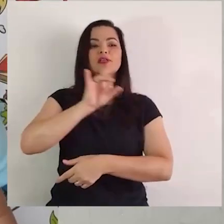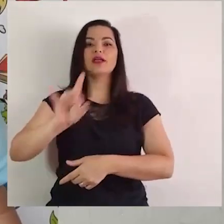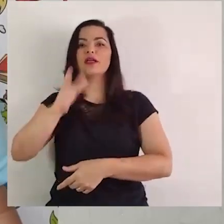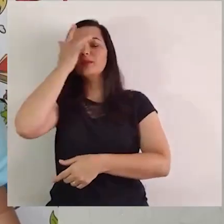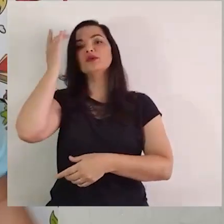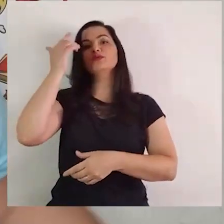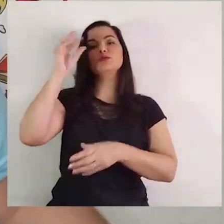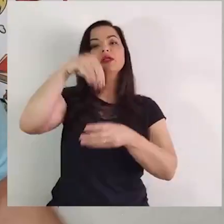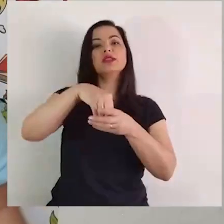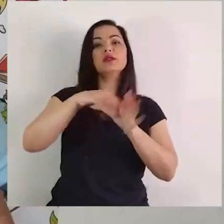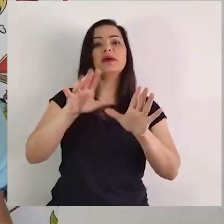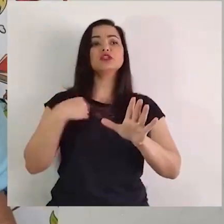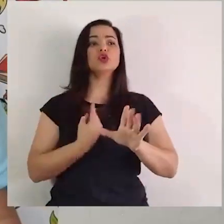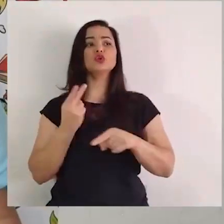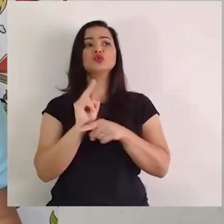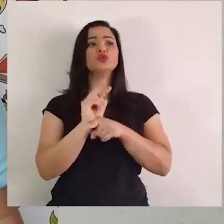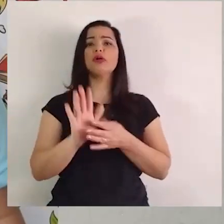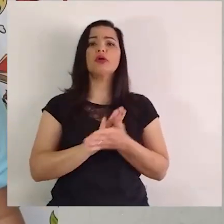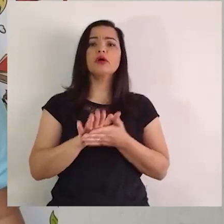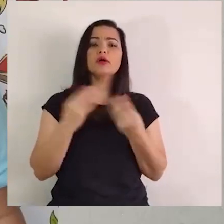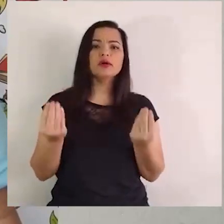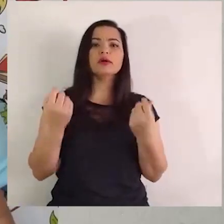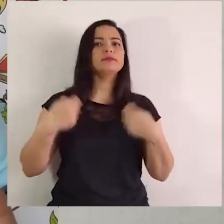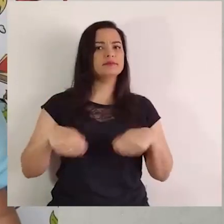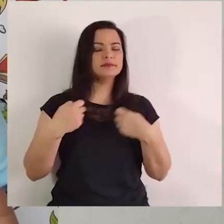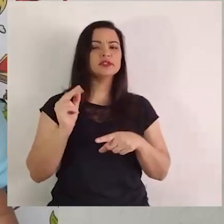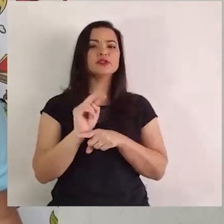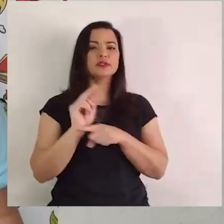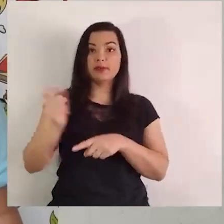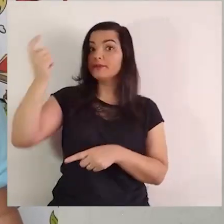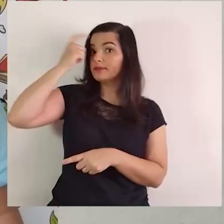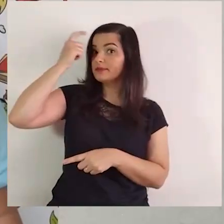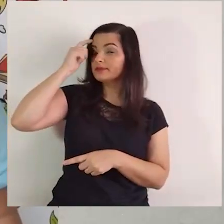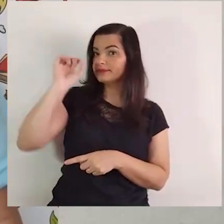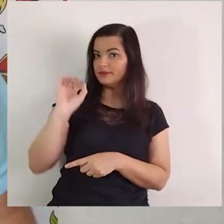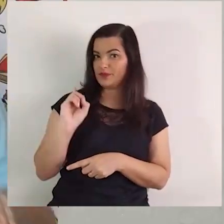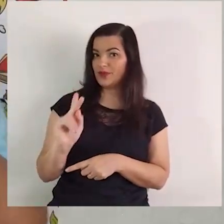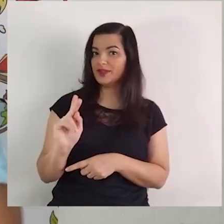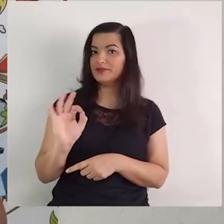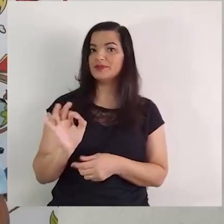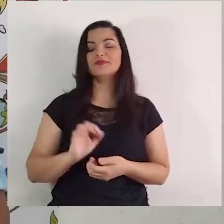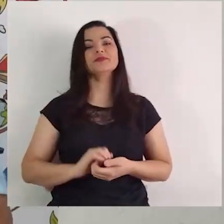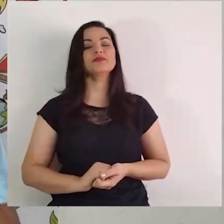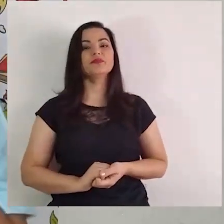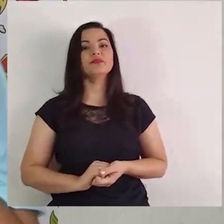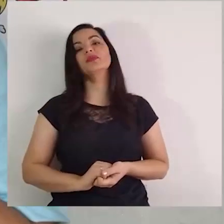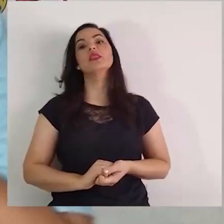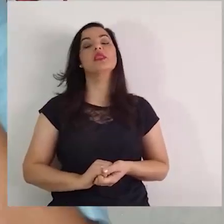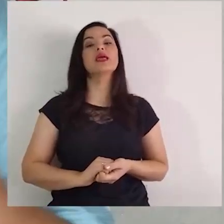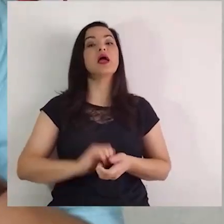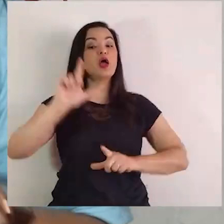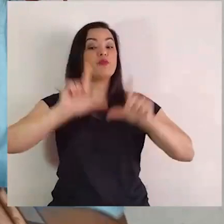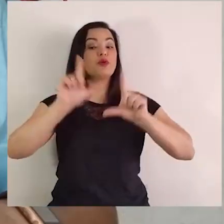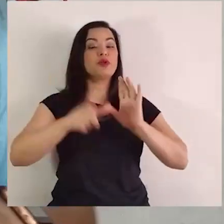ali para nos atender e a gente não cuidar. Então, pensem nisso, tá bom? Ou eu deixei ontem,